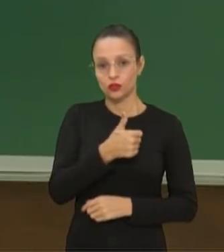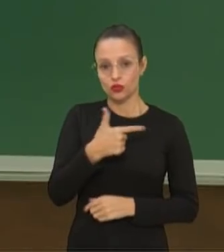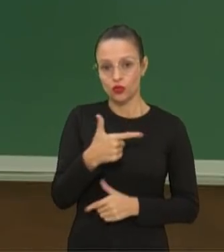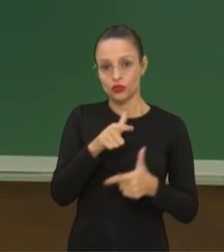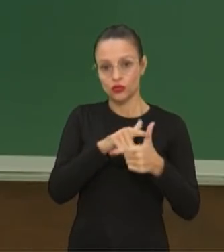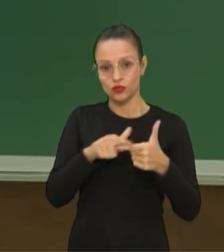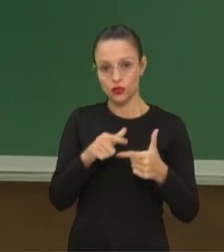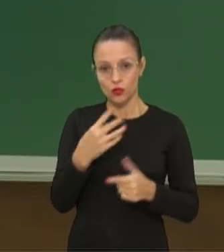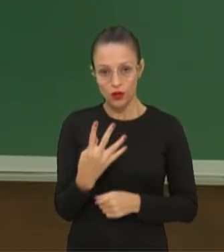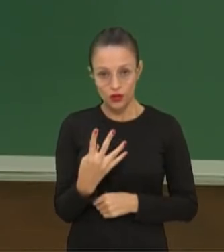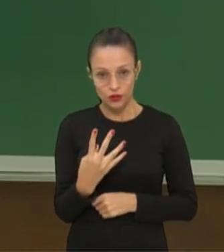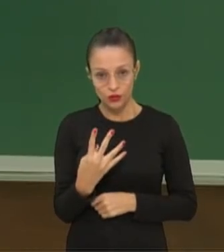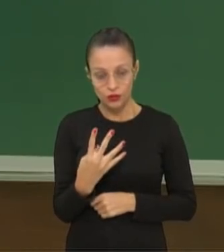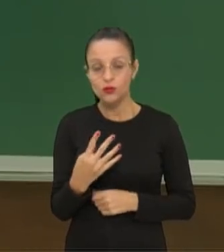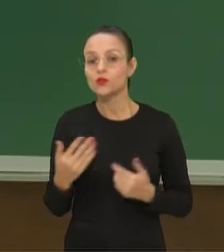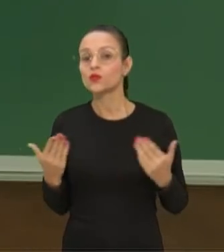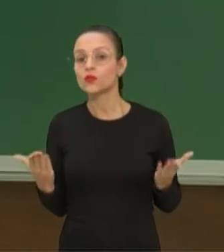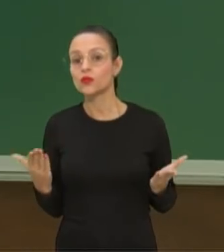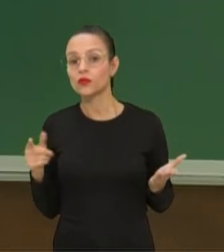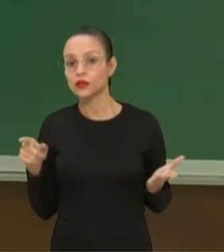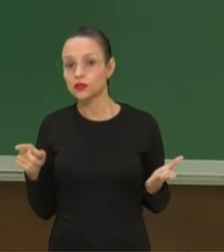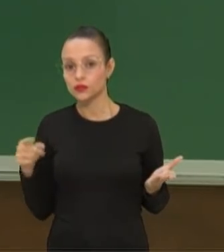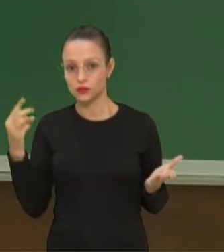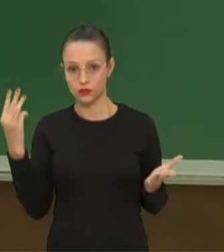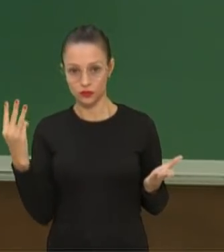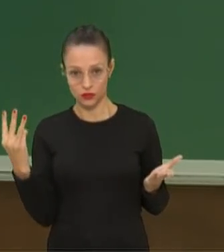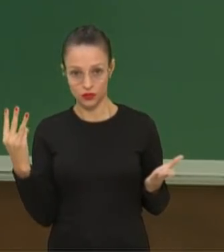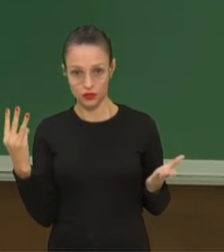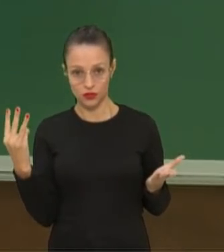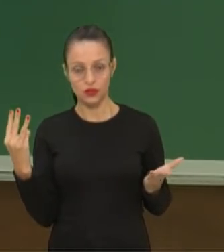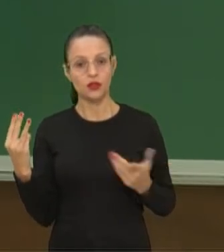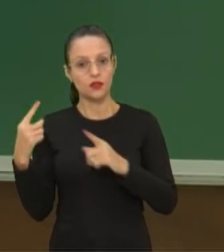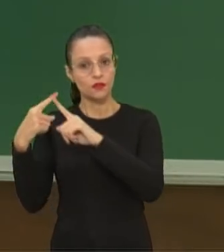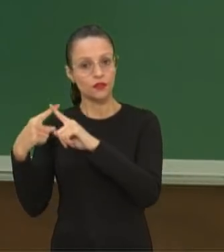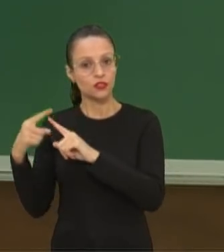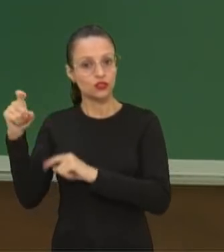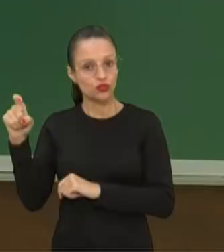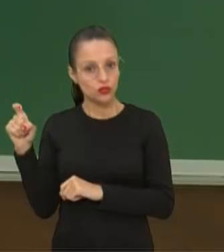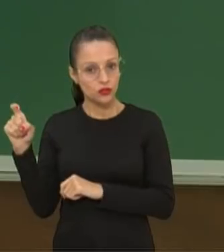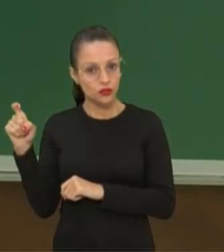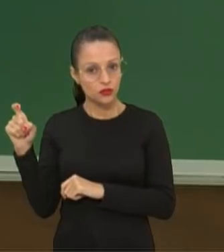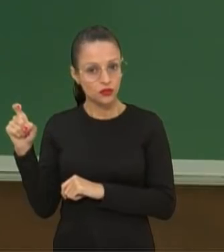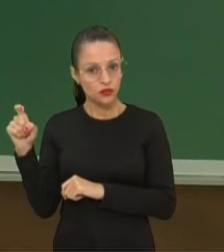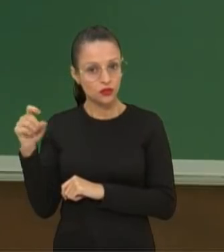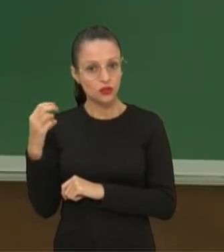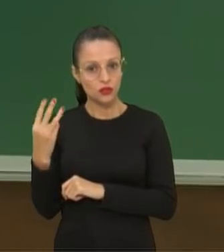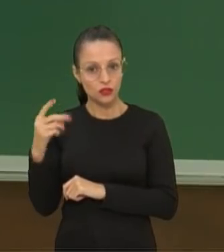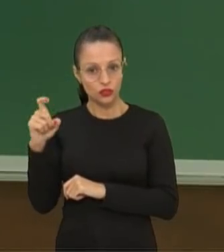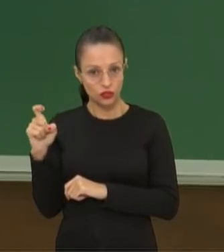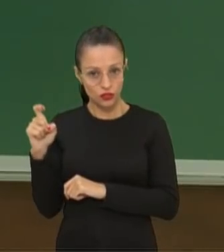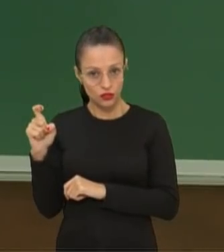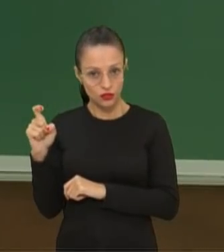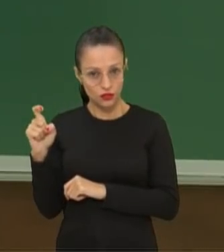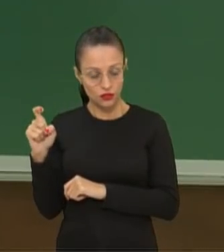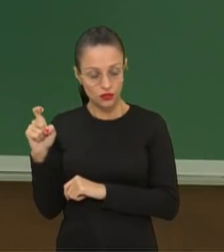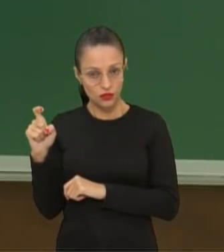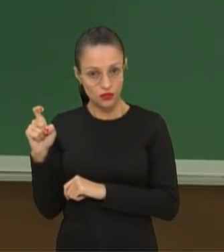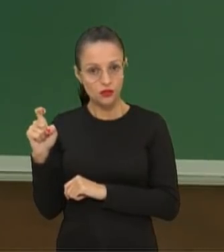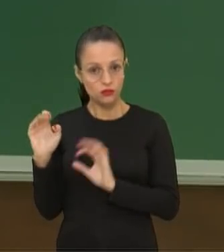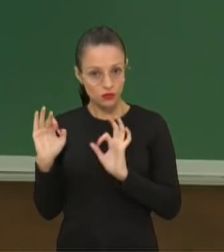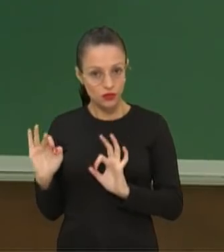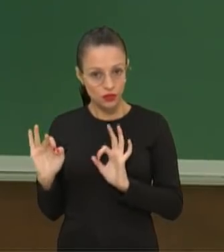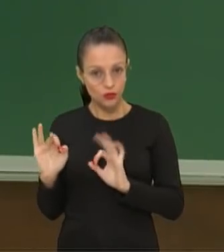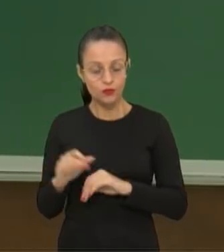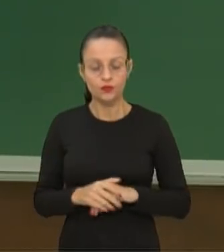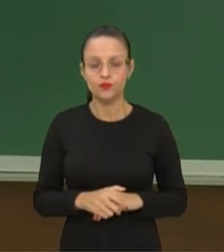por 4 dá quanto? Dá 3. 3 vezes o x, 3x.